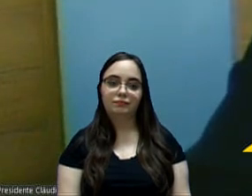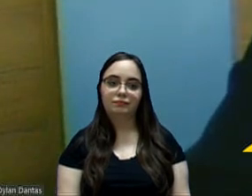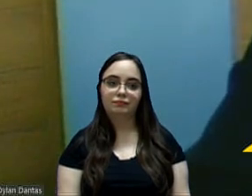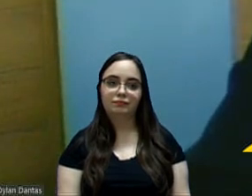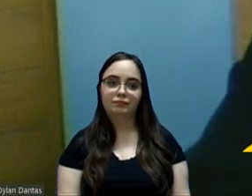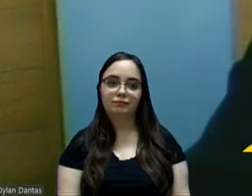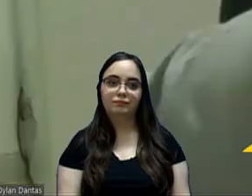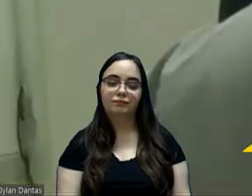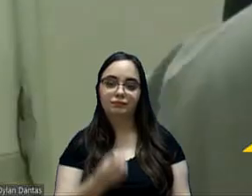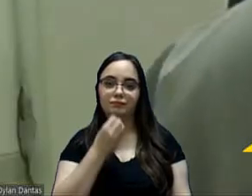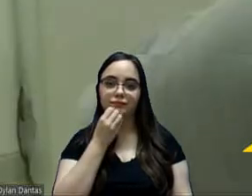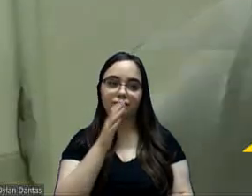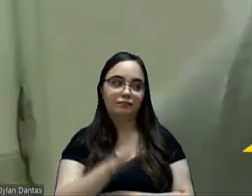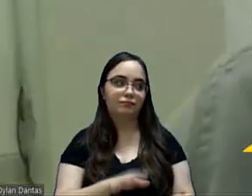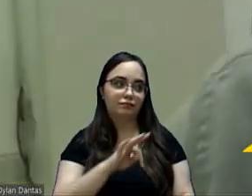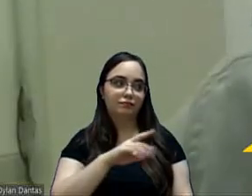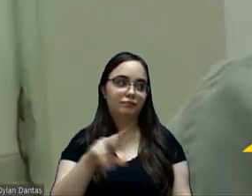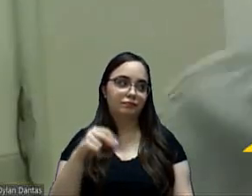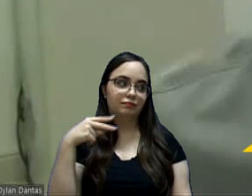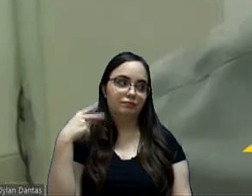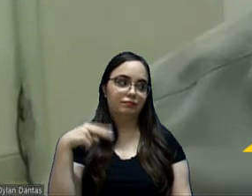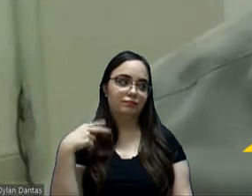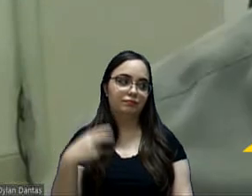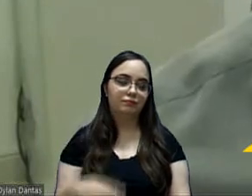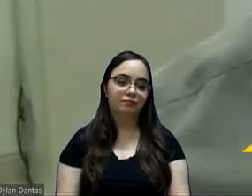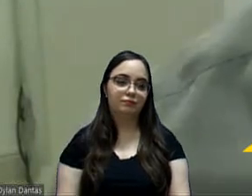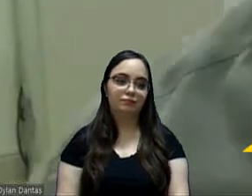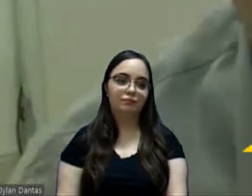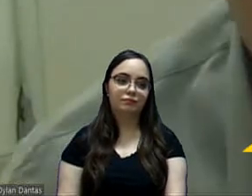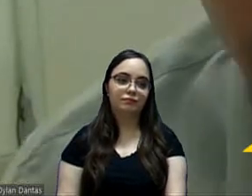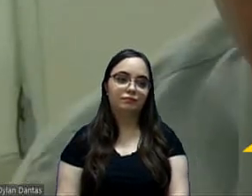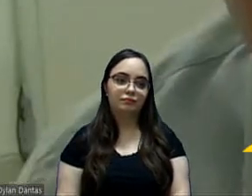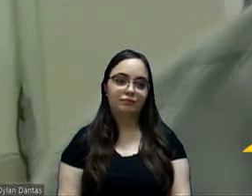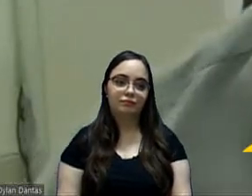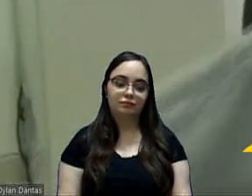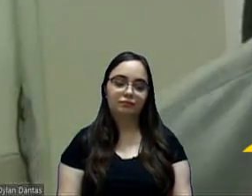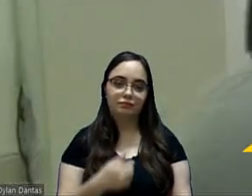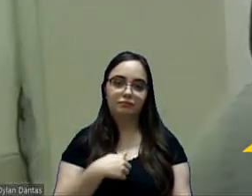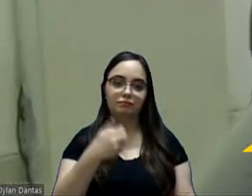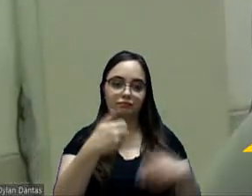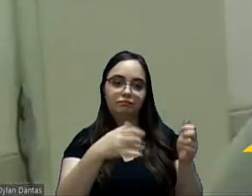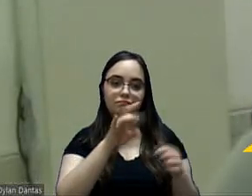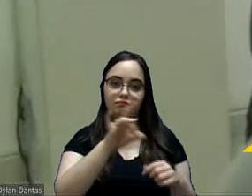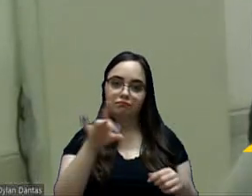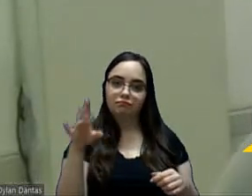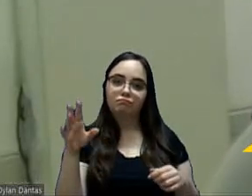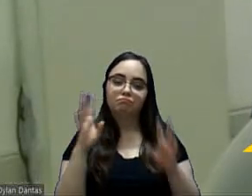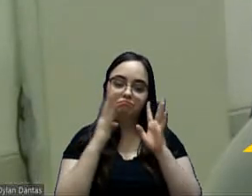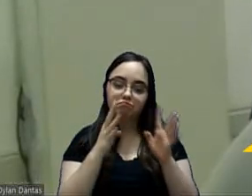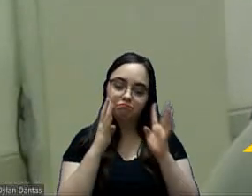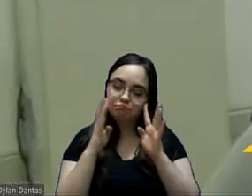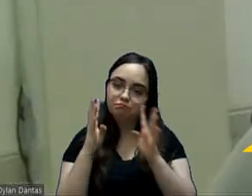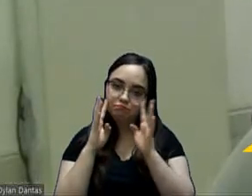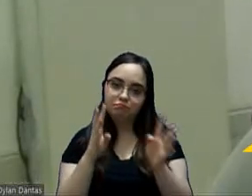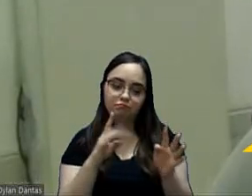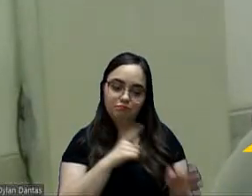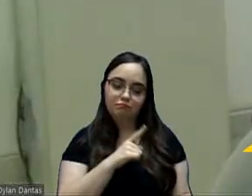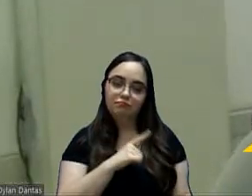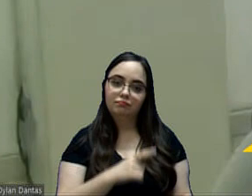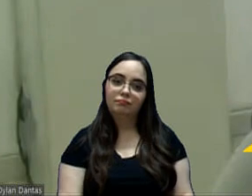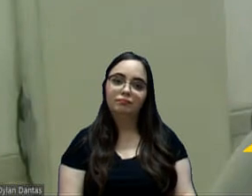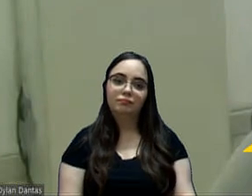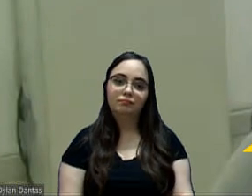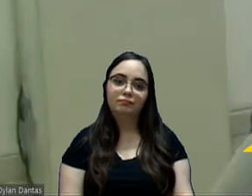Boa tarde, nobres colegas. Estou ouvindo aqui atentamente as considerações de cada